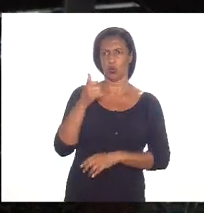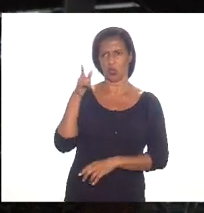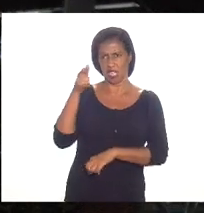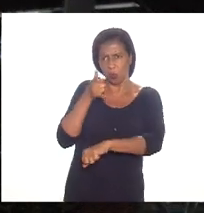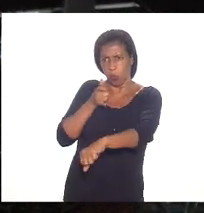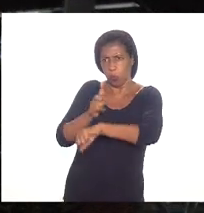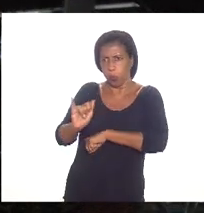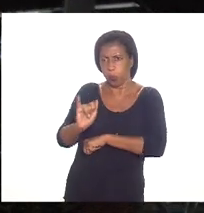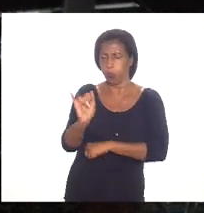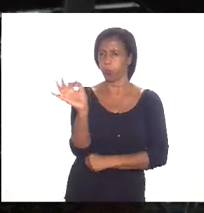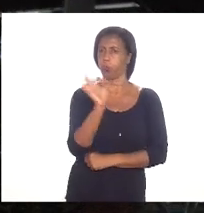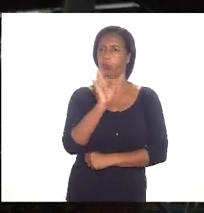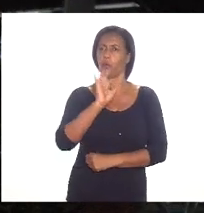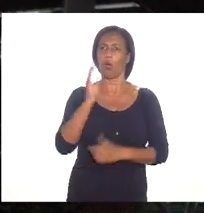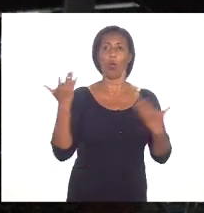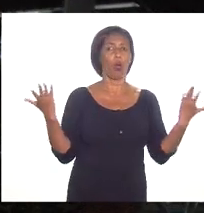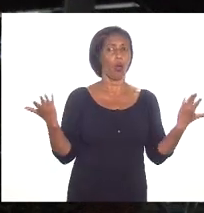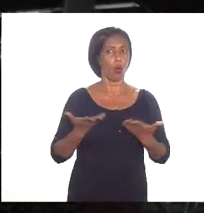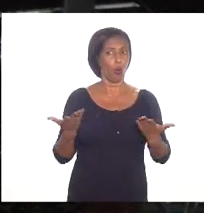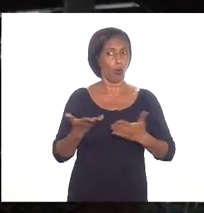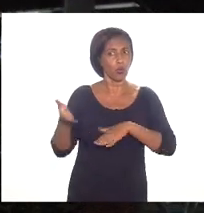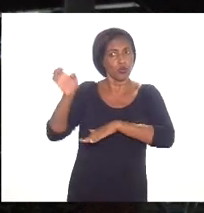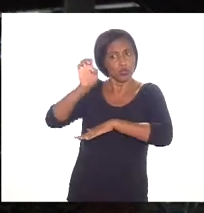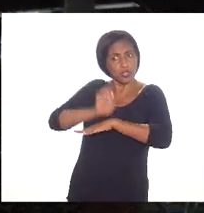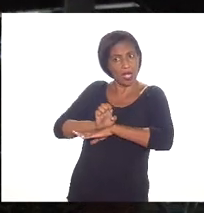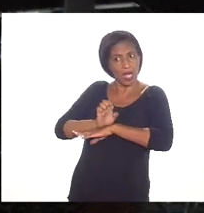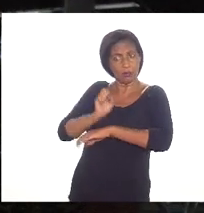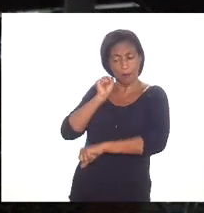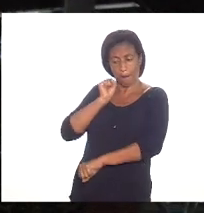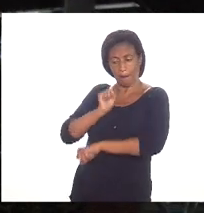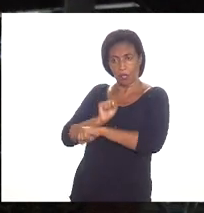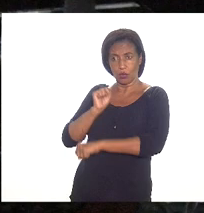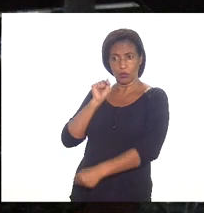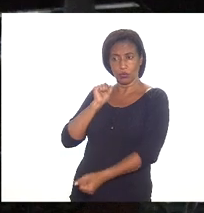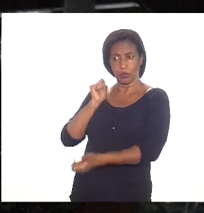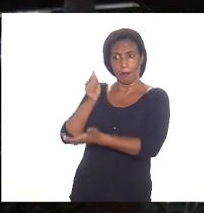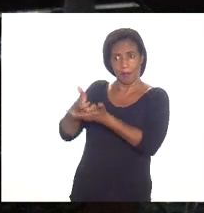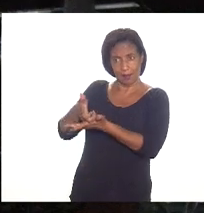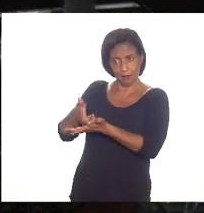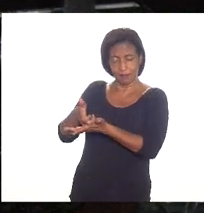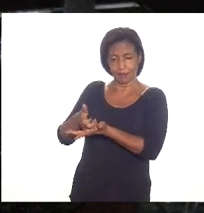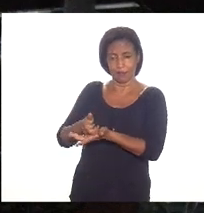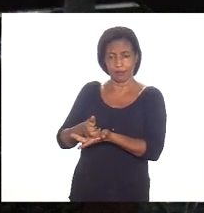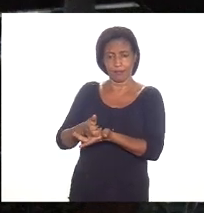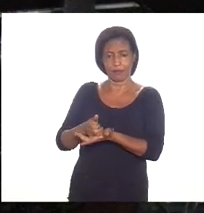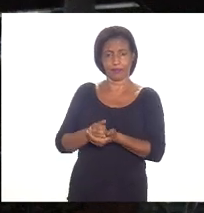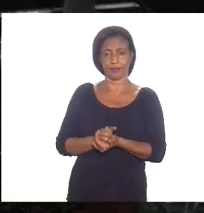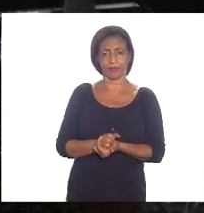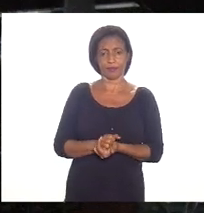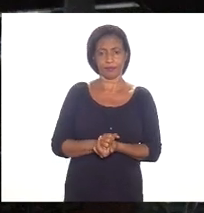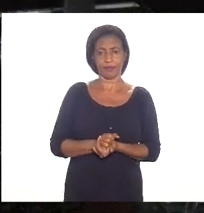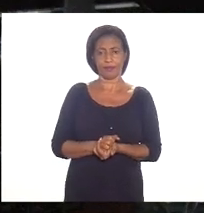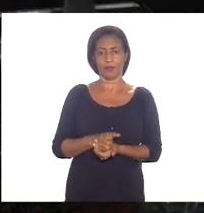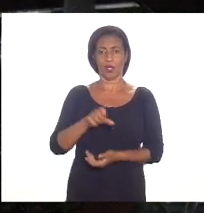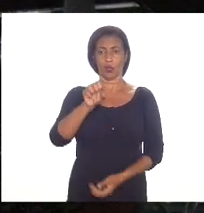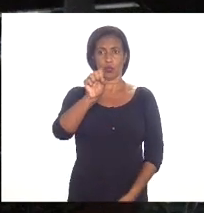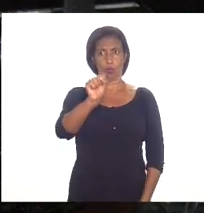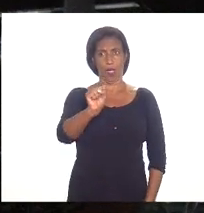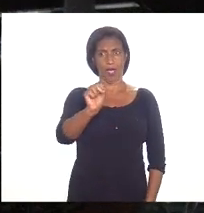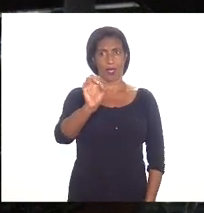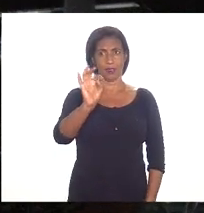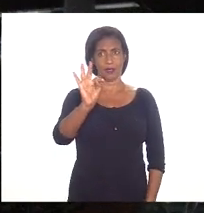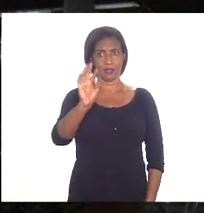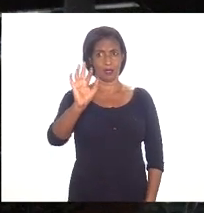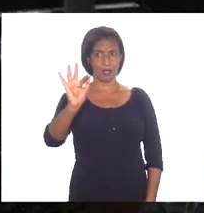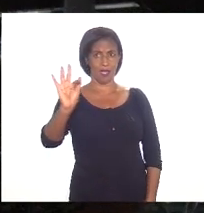enganado. Hoje o Estado parou de pagar na última quinta-feira por decisão do STF.